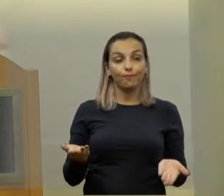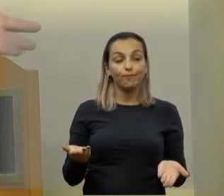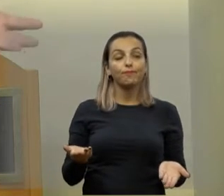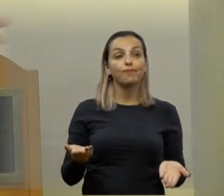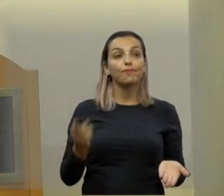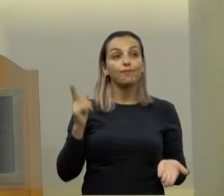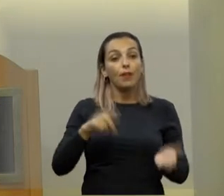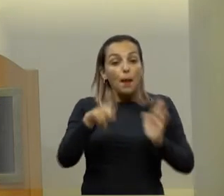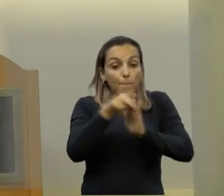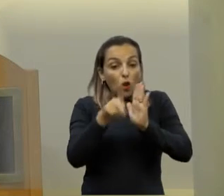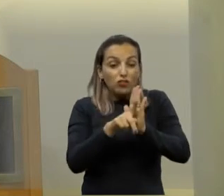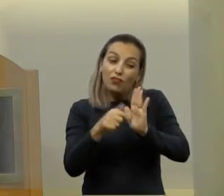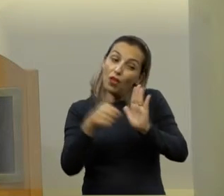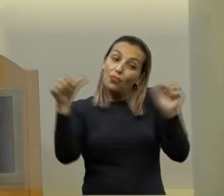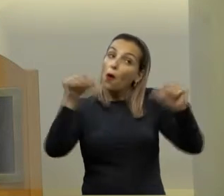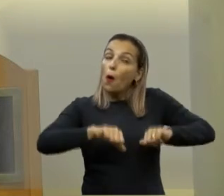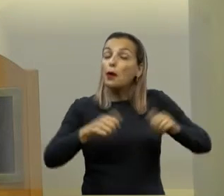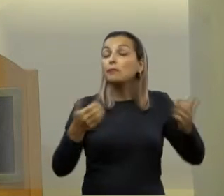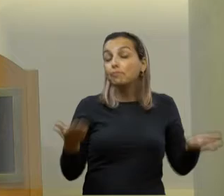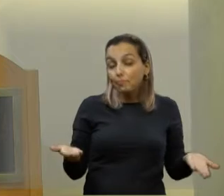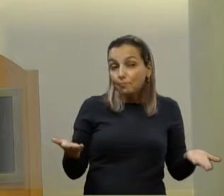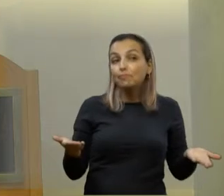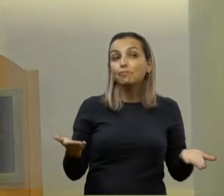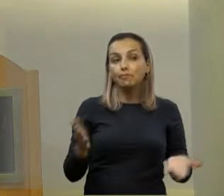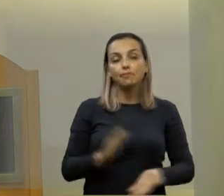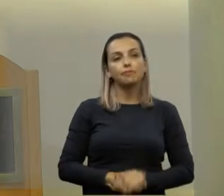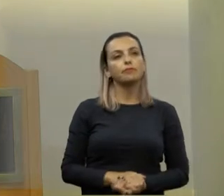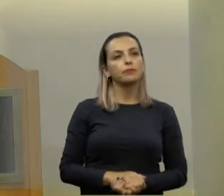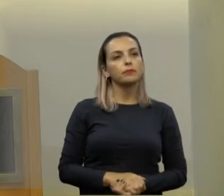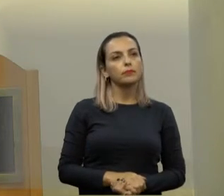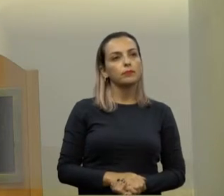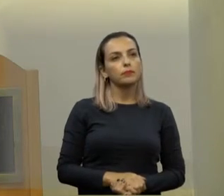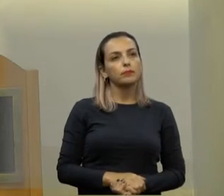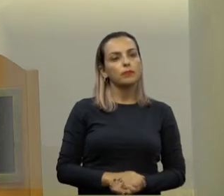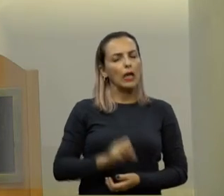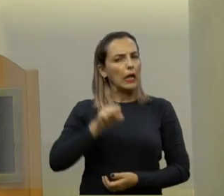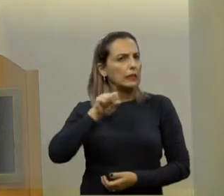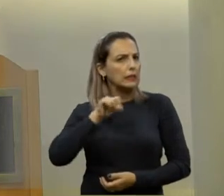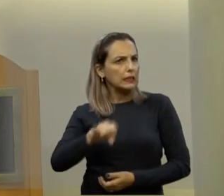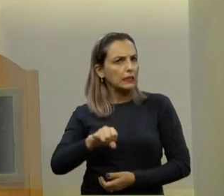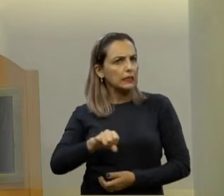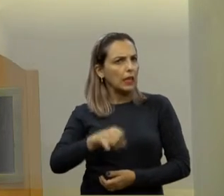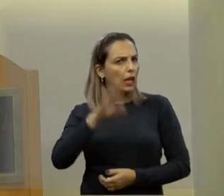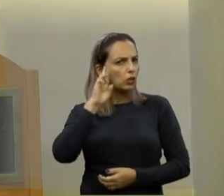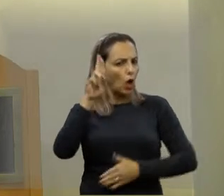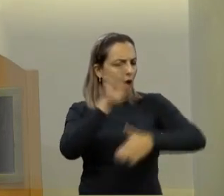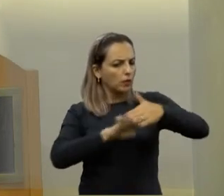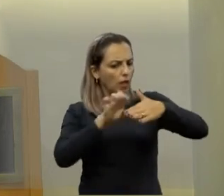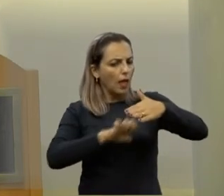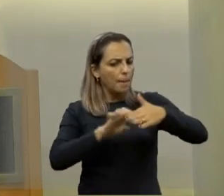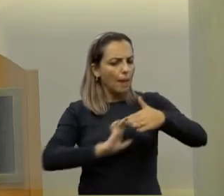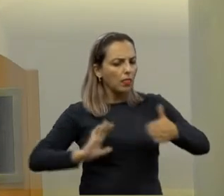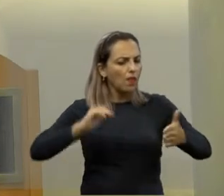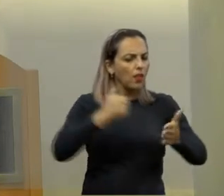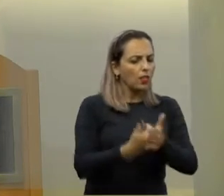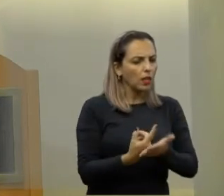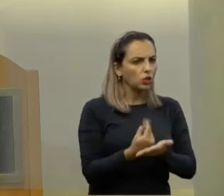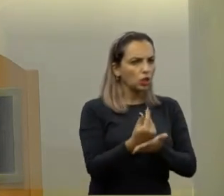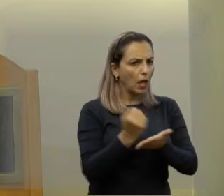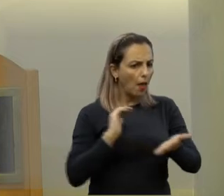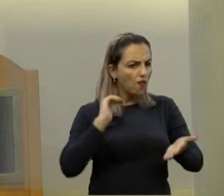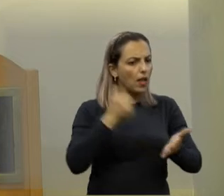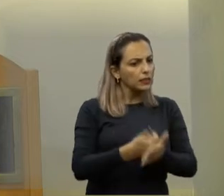é um projeto ruim para dentro E se vier me Vencedor e fazer Como tem que